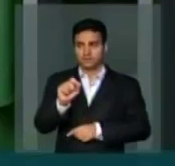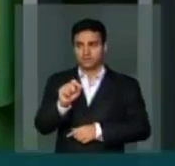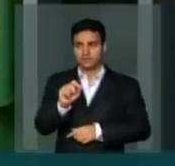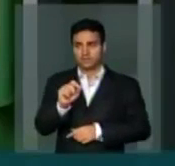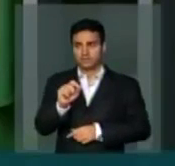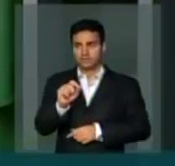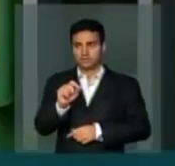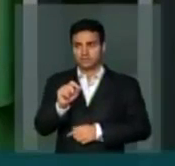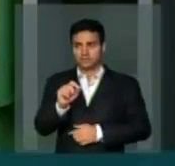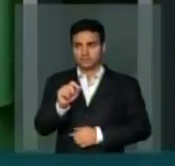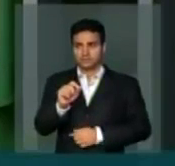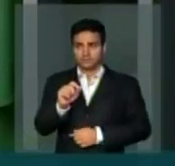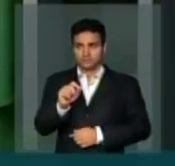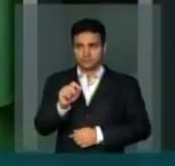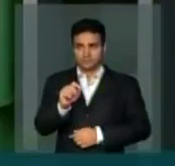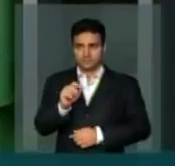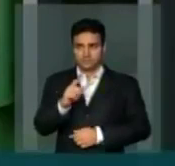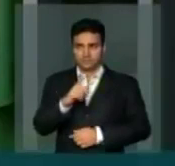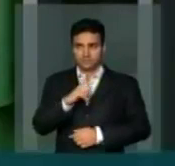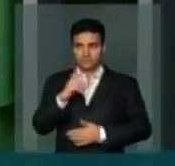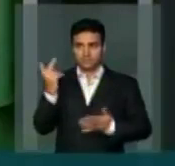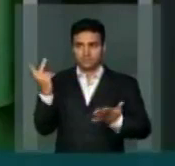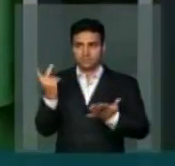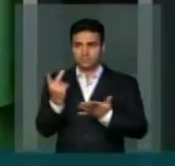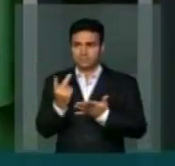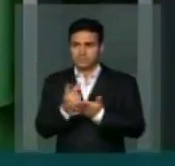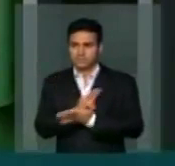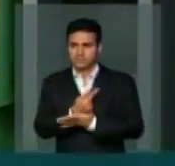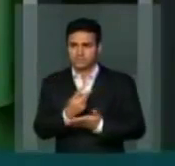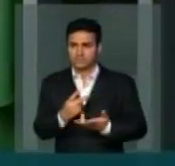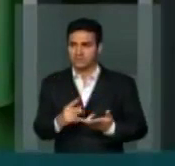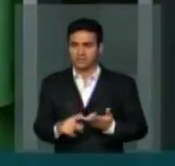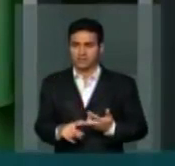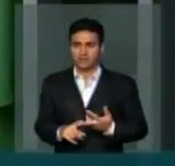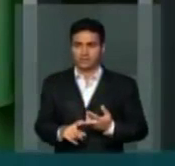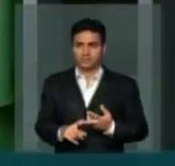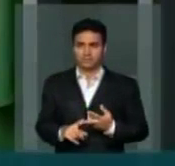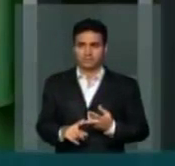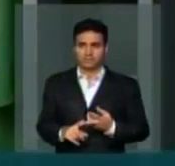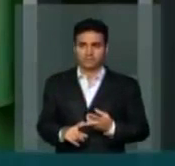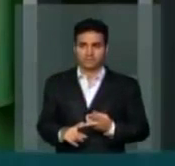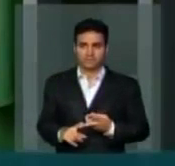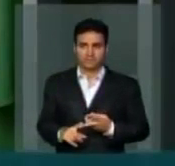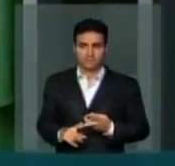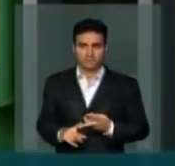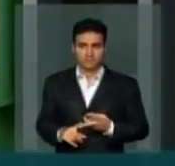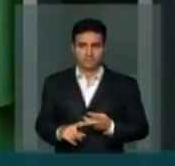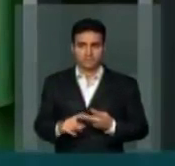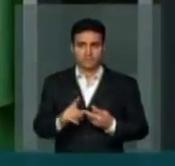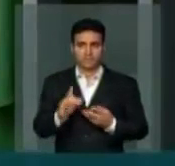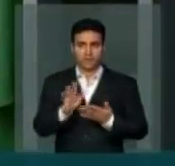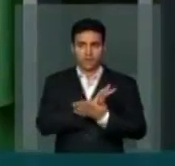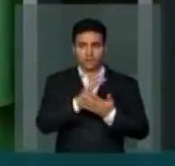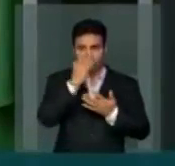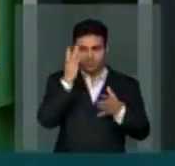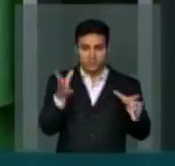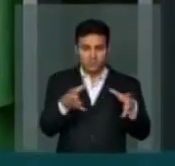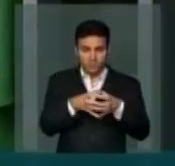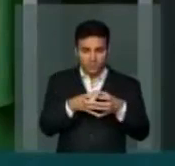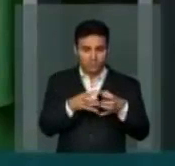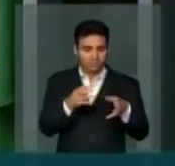melhores quadros assistir, da arquibancada, o show melancólico dos que fazem da